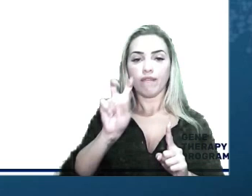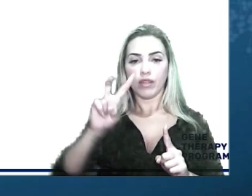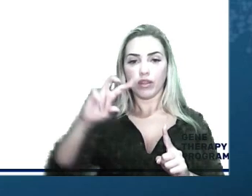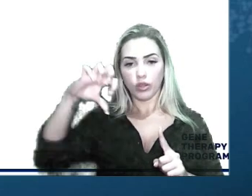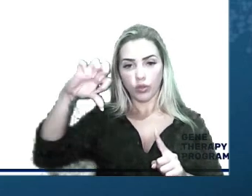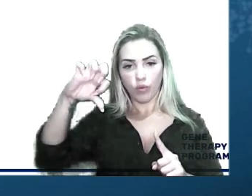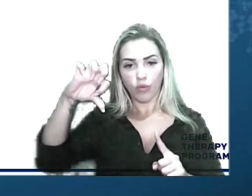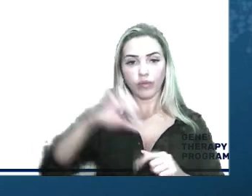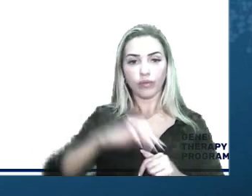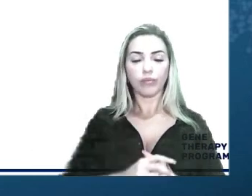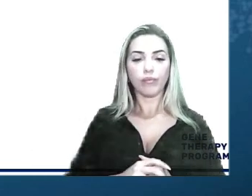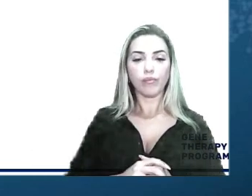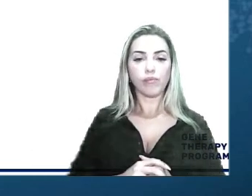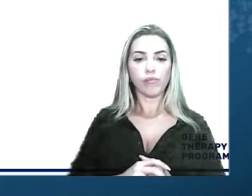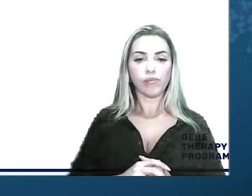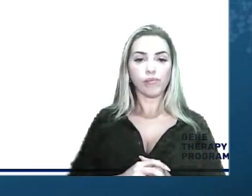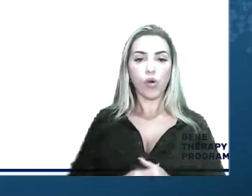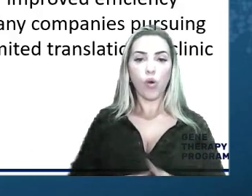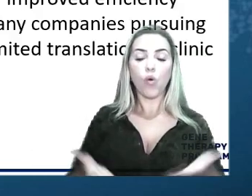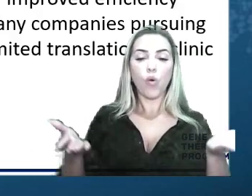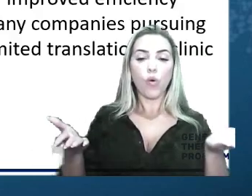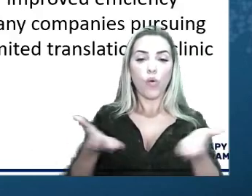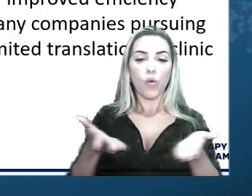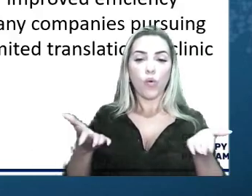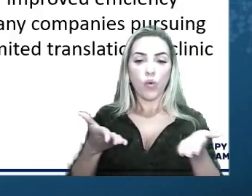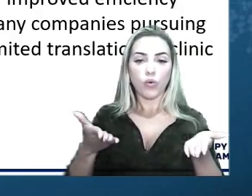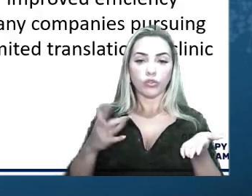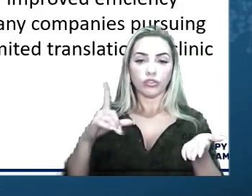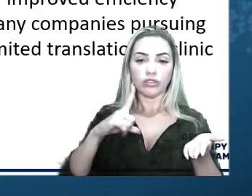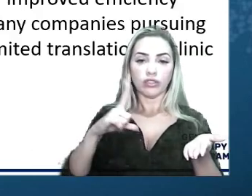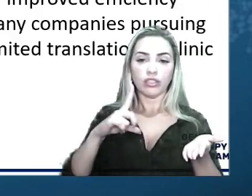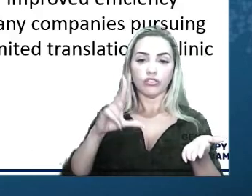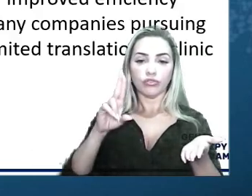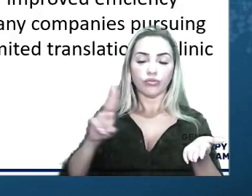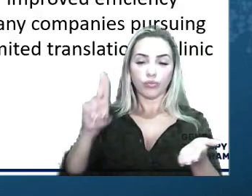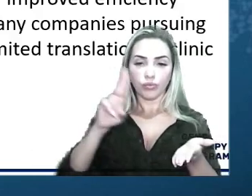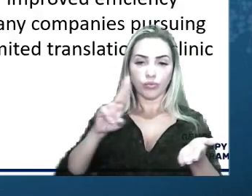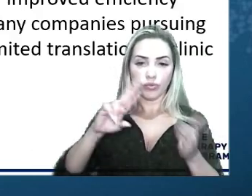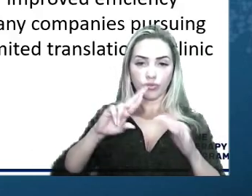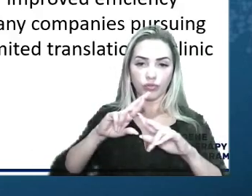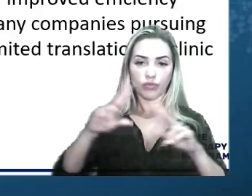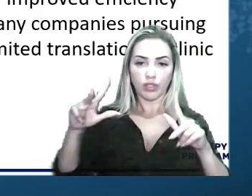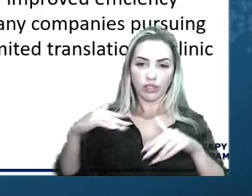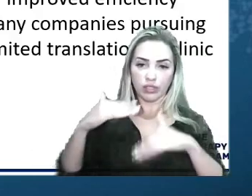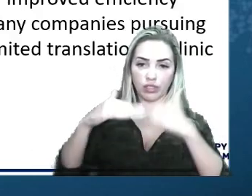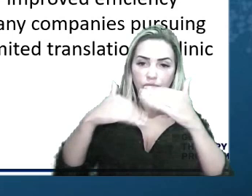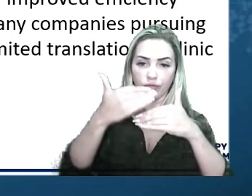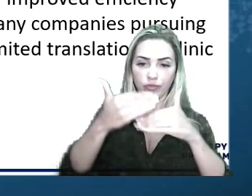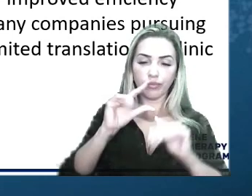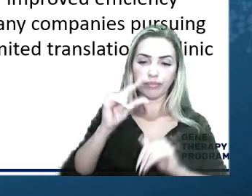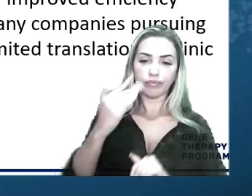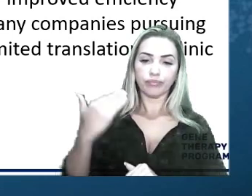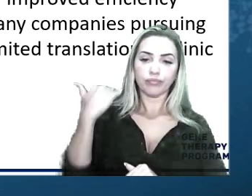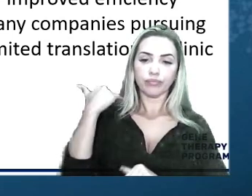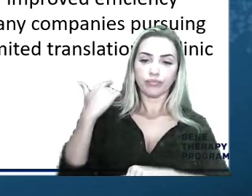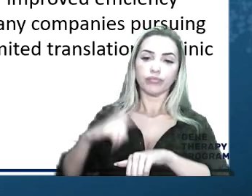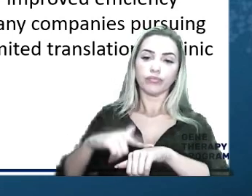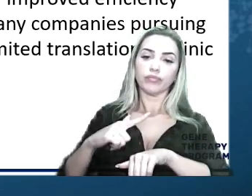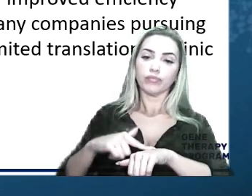que estão atualmente sendo desenvolvidas. Mais recentemente,